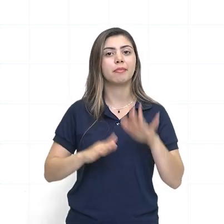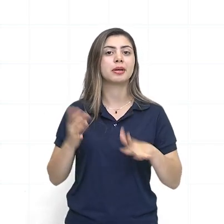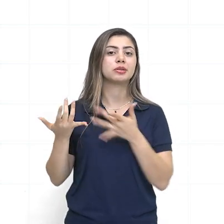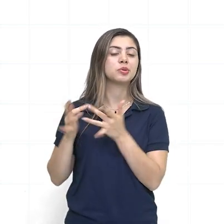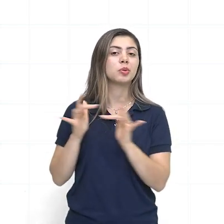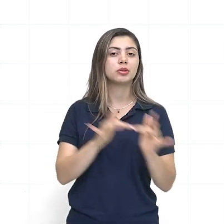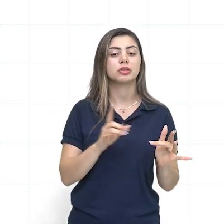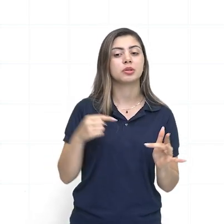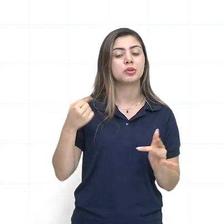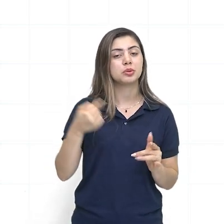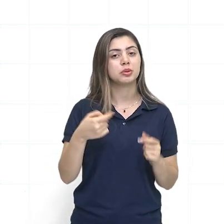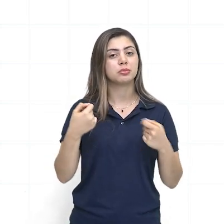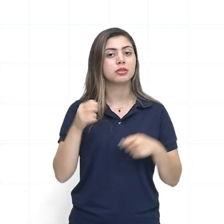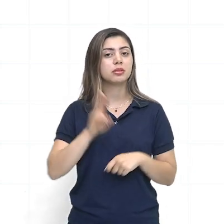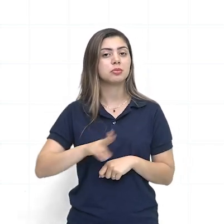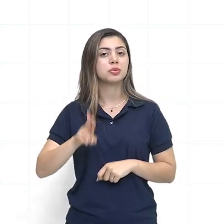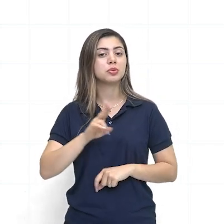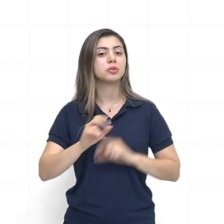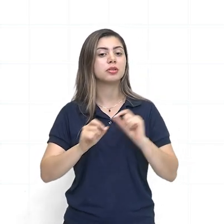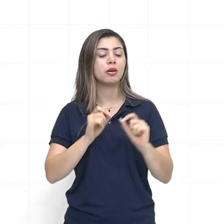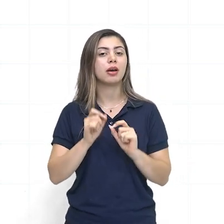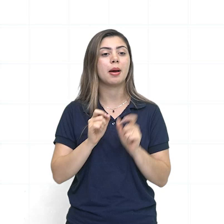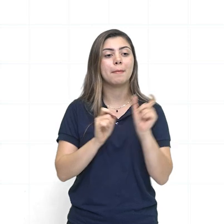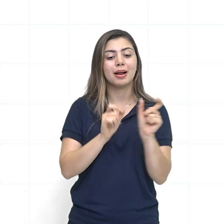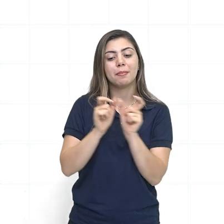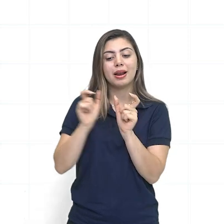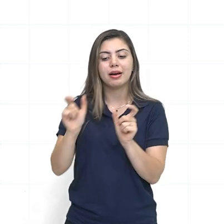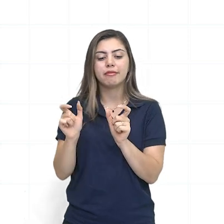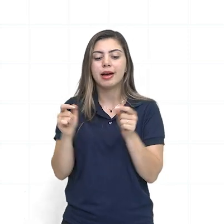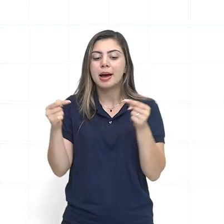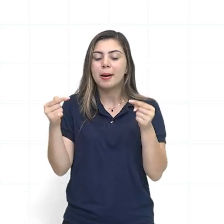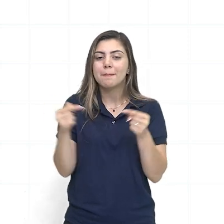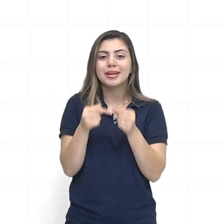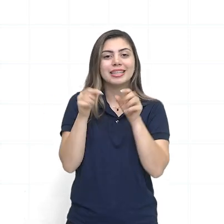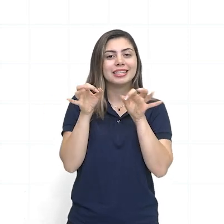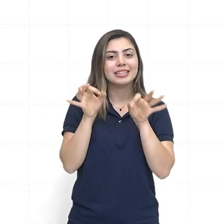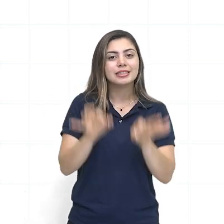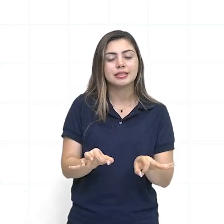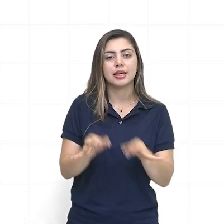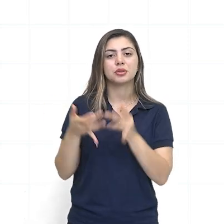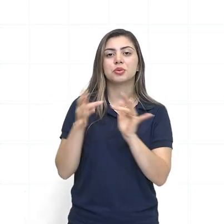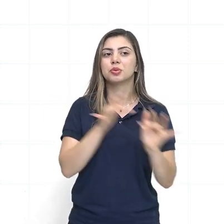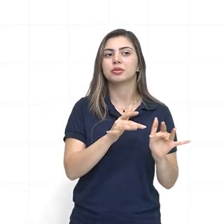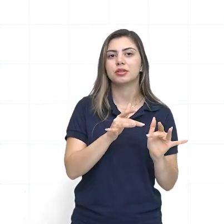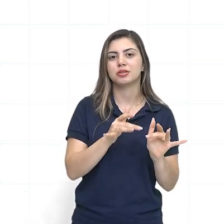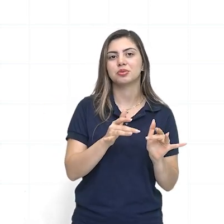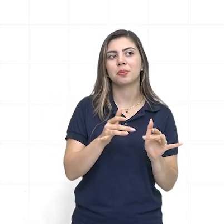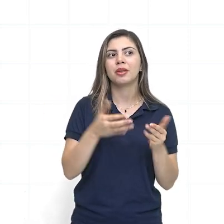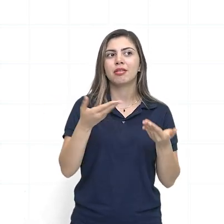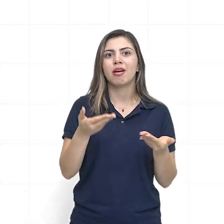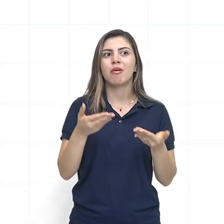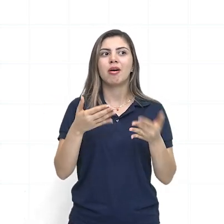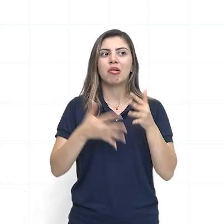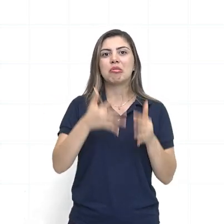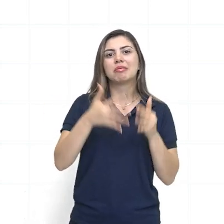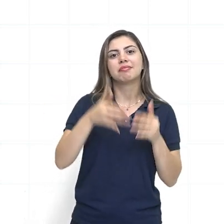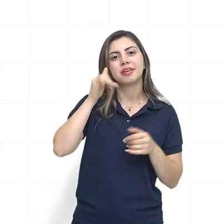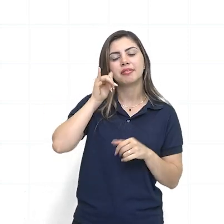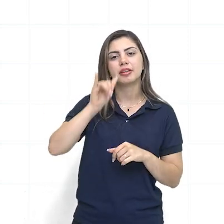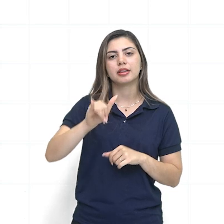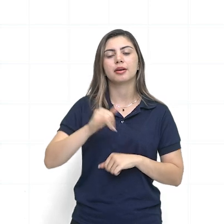contextos a gente precisa utilizar as palavras adequadas para justamente não gerar esse duplo sentido. E se a gente